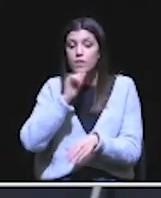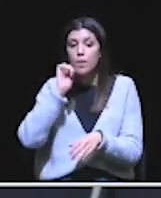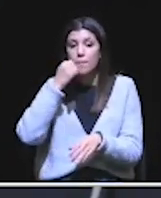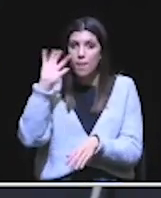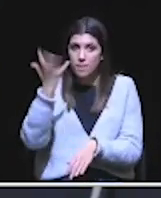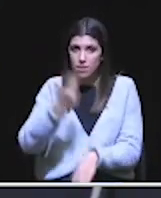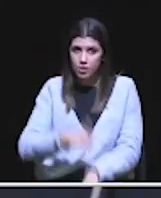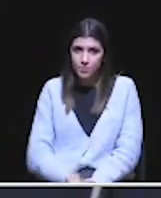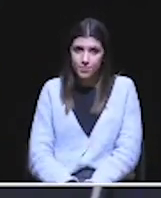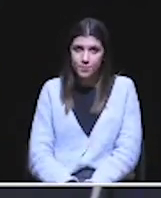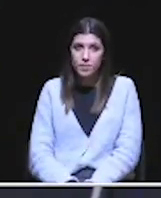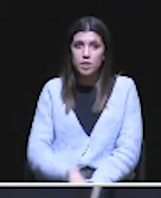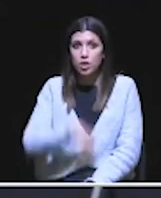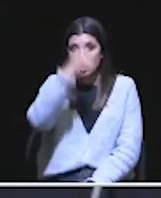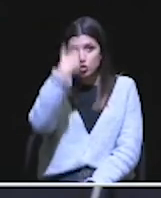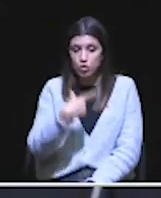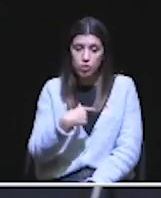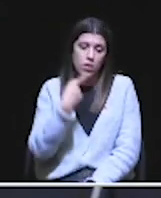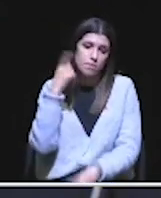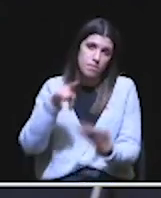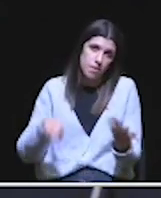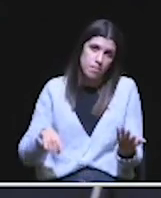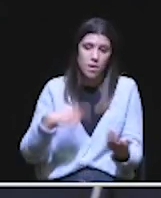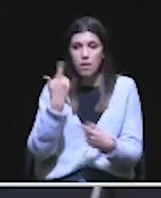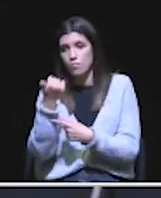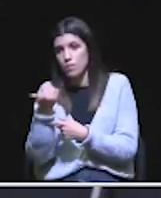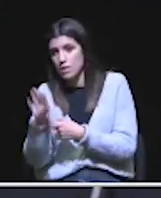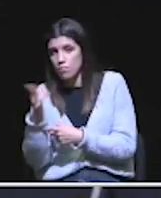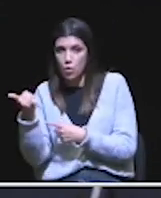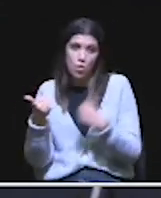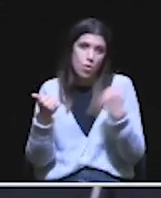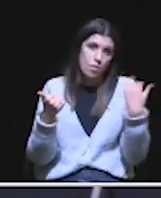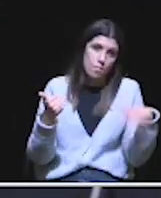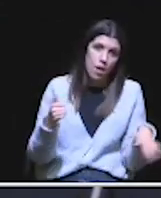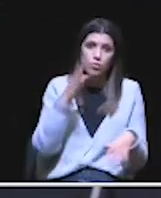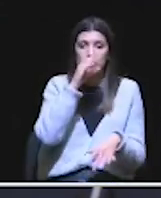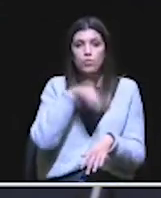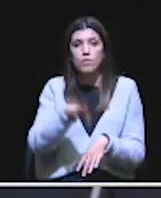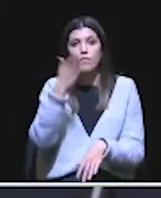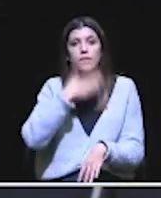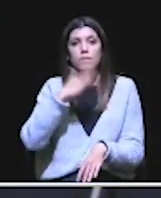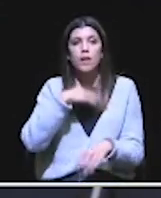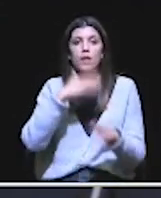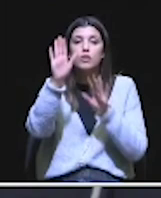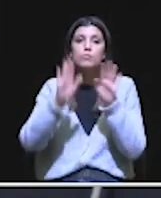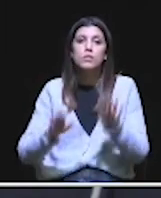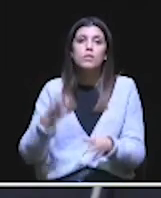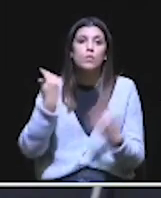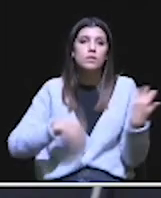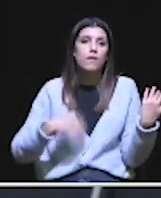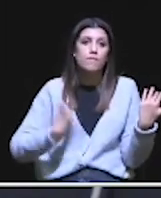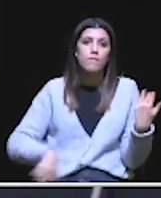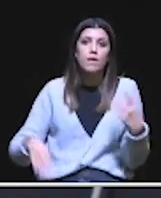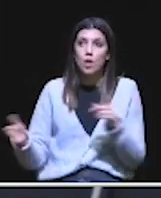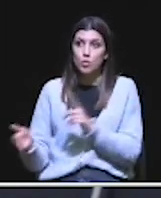ambientais. A história está recheada de bons e de maus exemplos, do elefante branco da Exposição Universal de 92 em Sevilha, ao